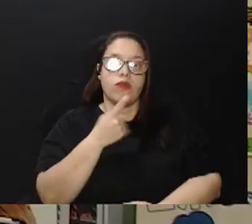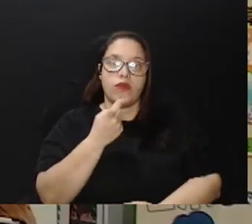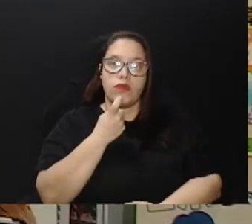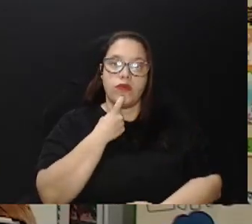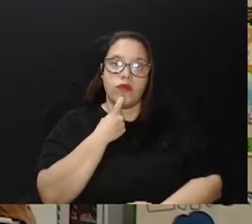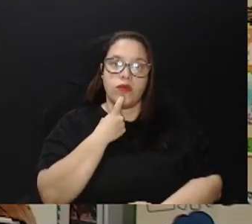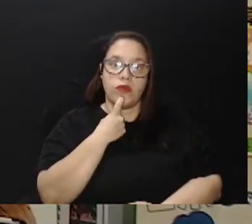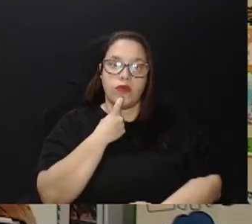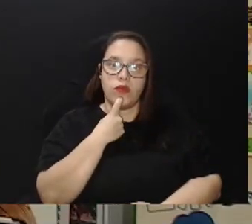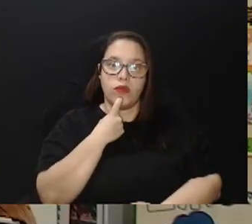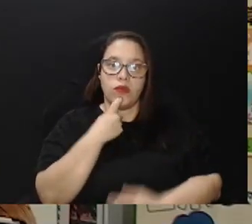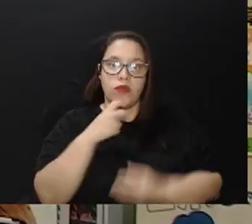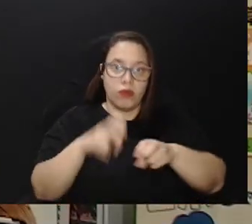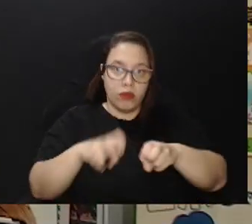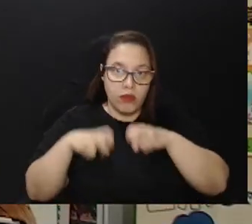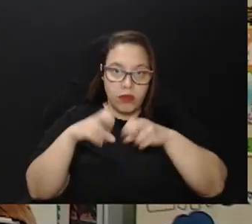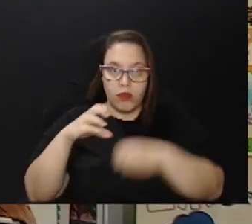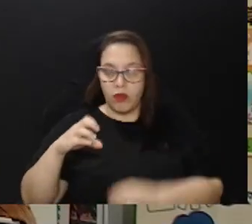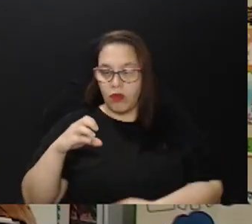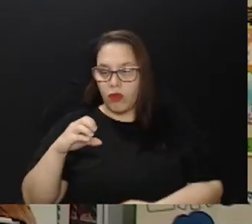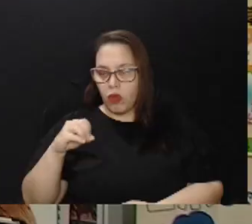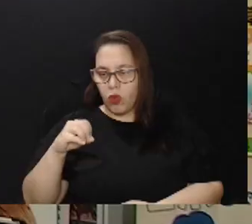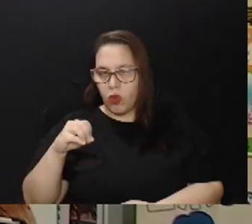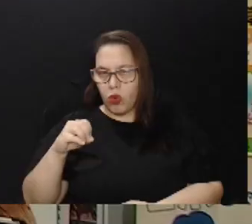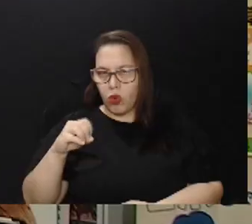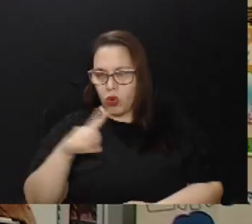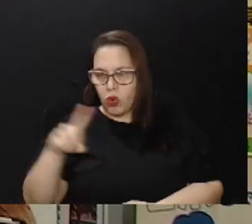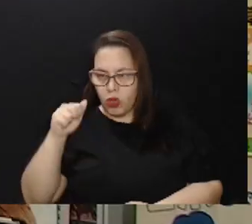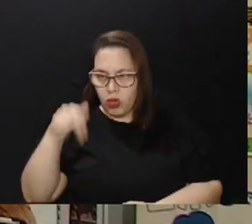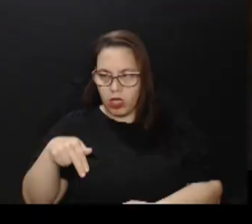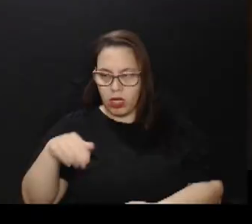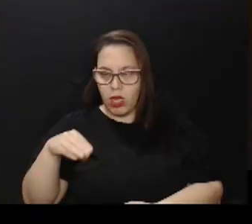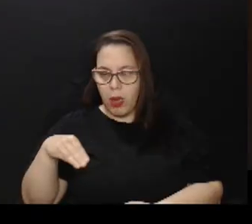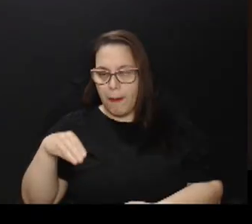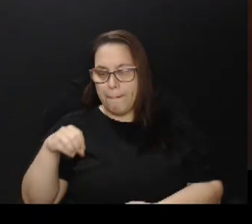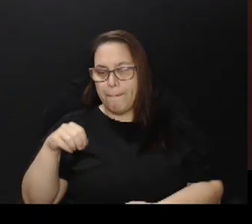fazenda Tozan, a Monte Deste, né? Em